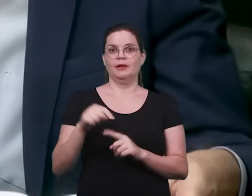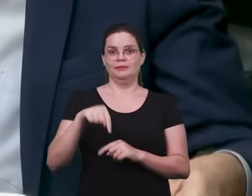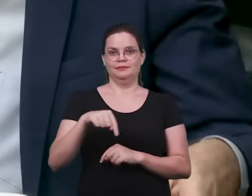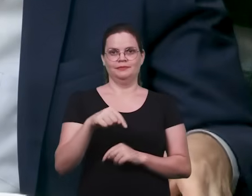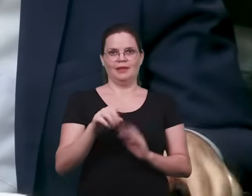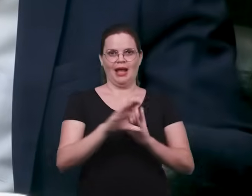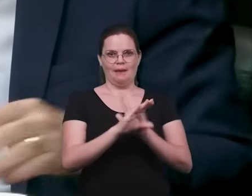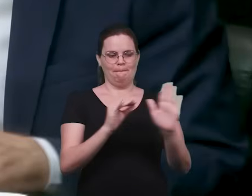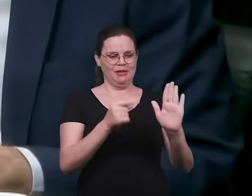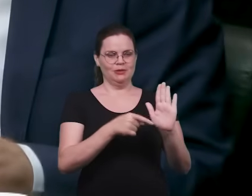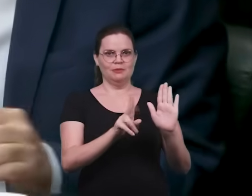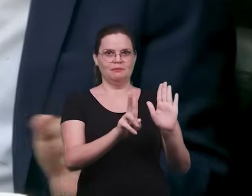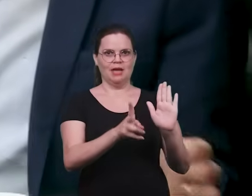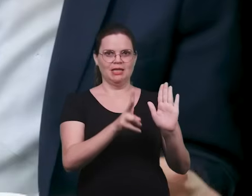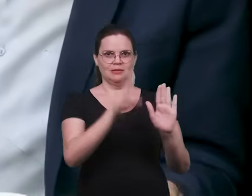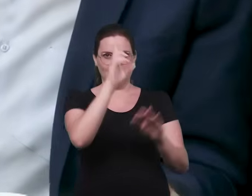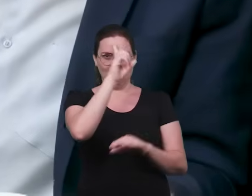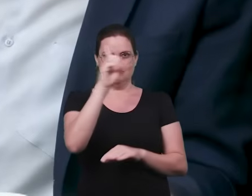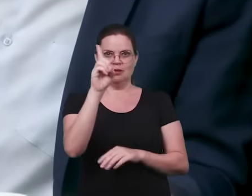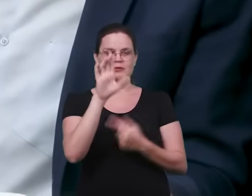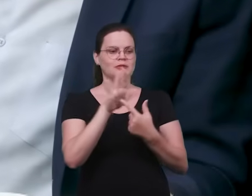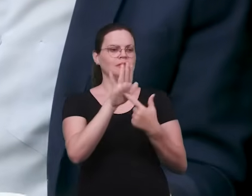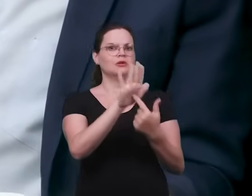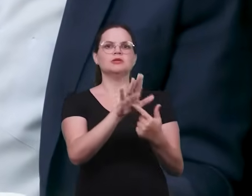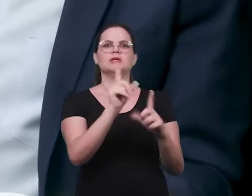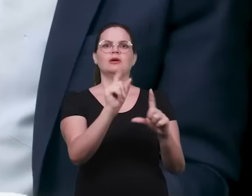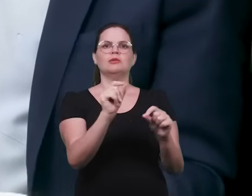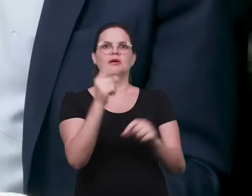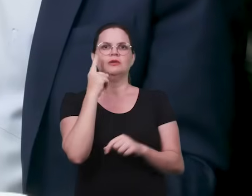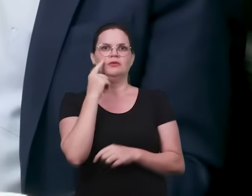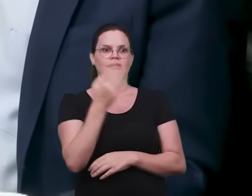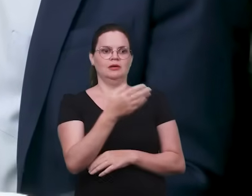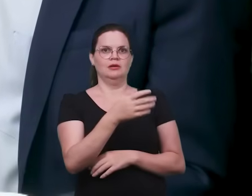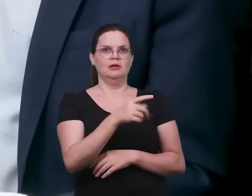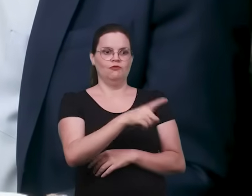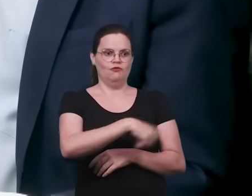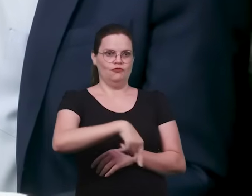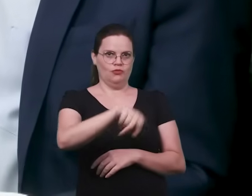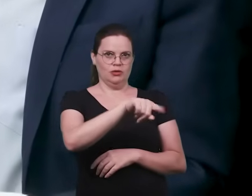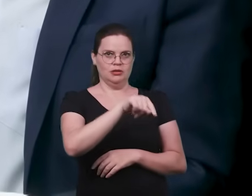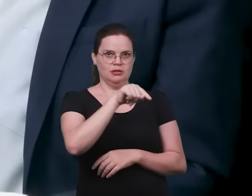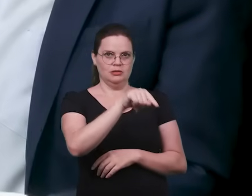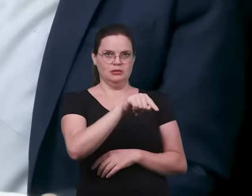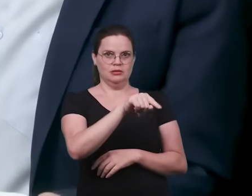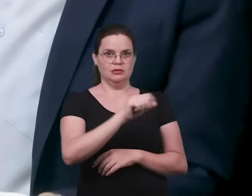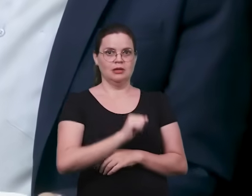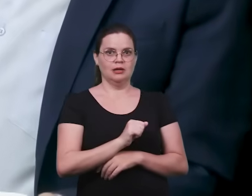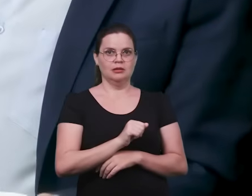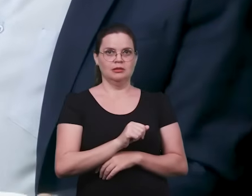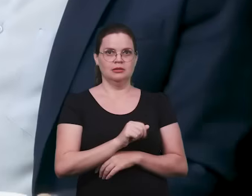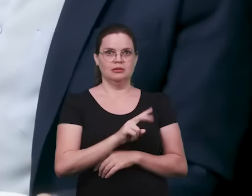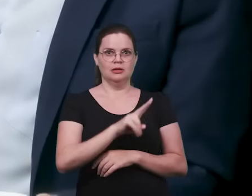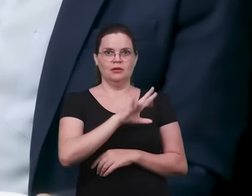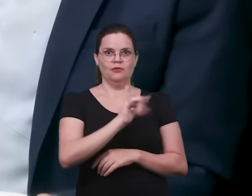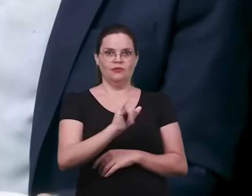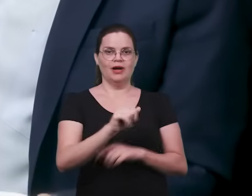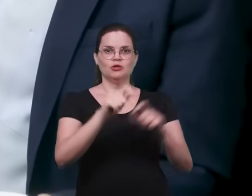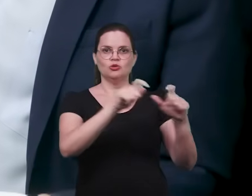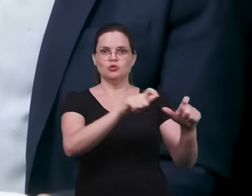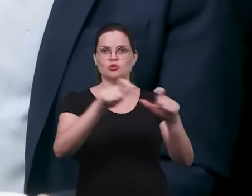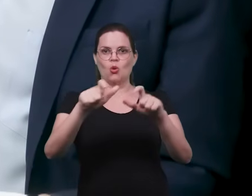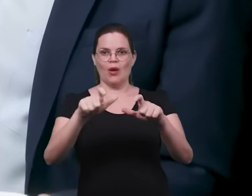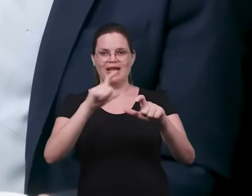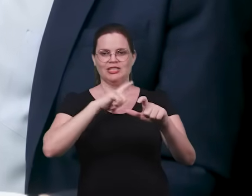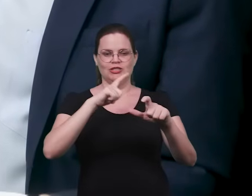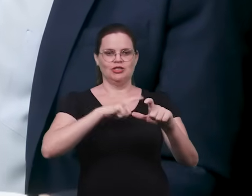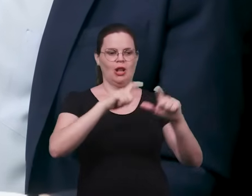Porque nesse mesmo capítulo, Deus vai orientar que eles não iriam possuir a terra dos Edonitas, dos Moabitas